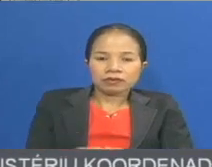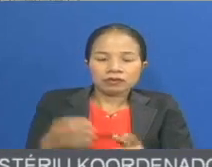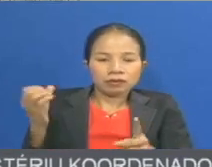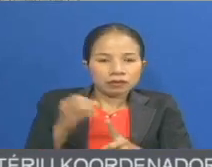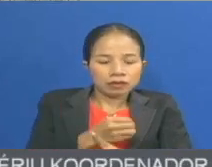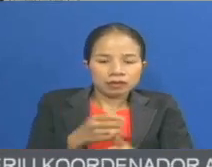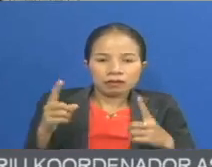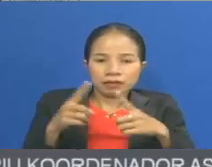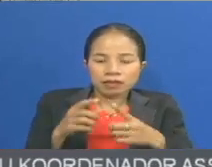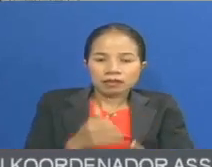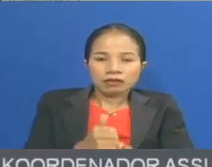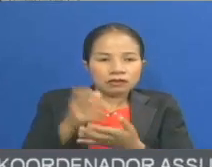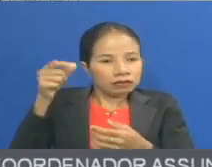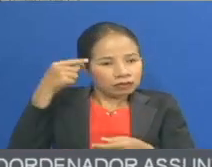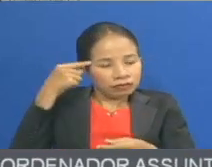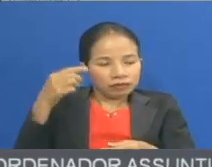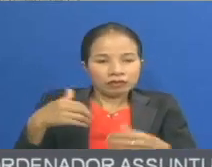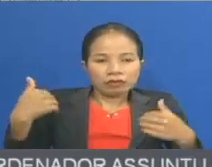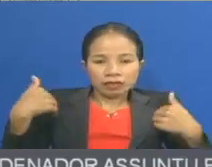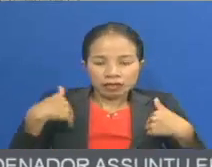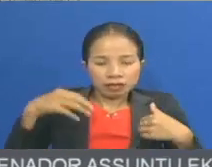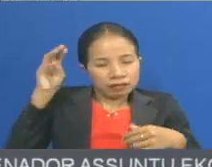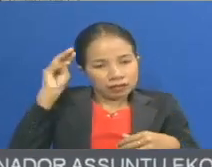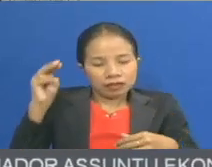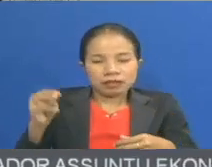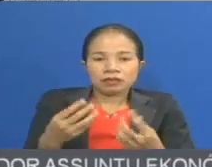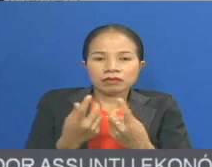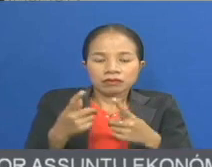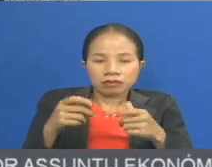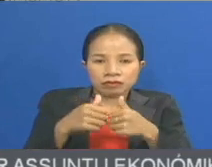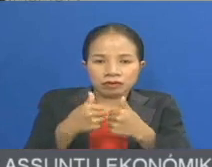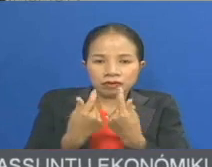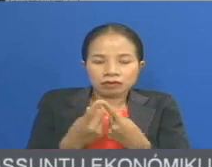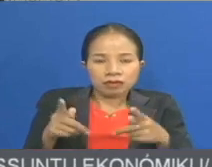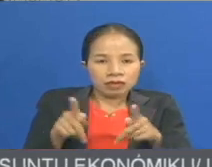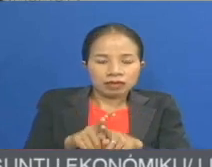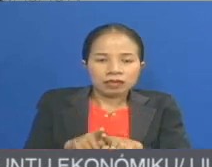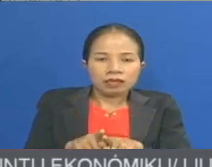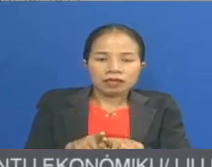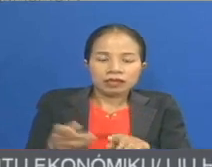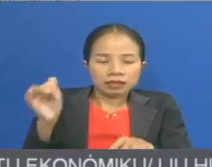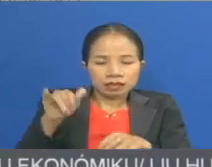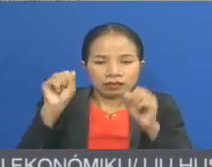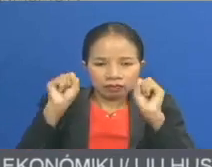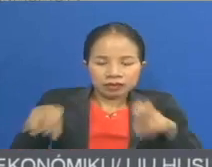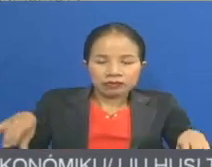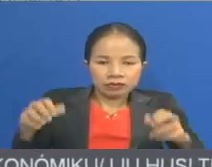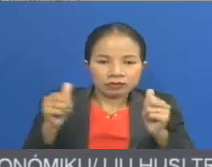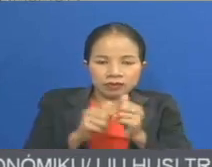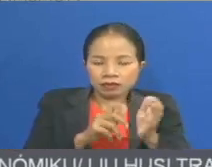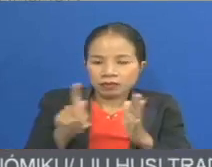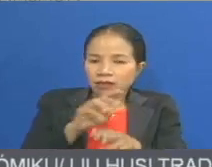apoio do governo e o ministério na agência relevante será. Por distribuição moto, a Tubela realiza plano de